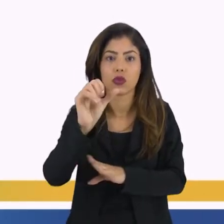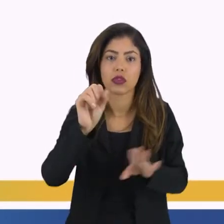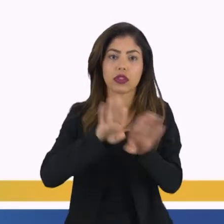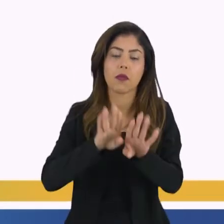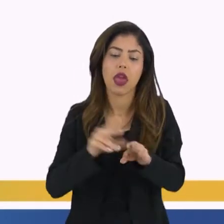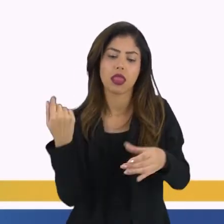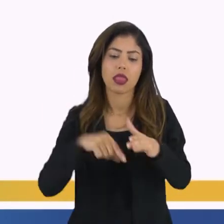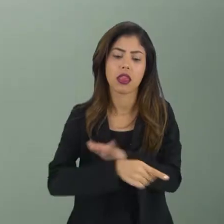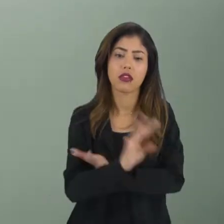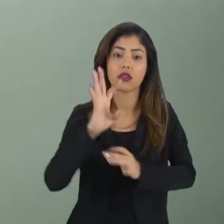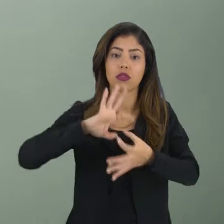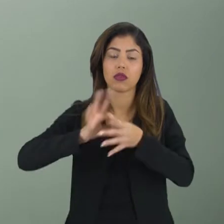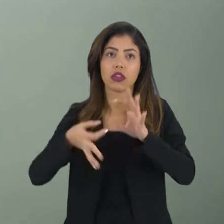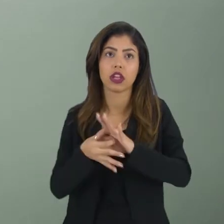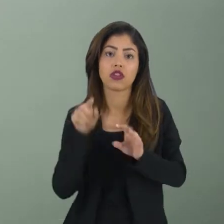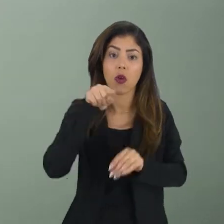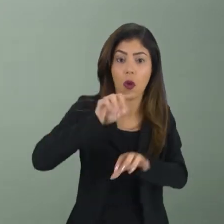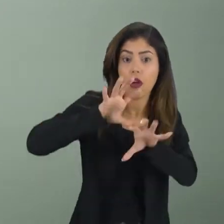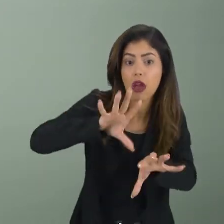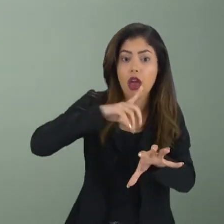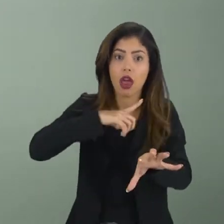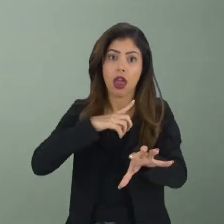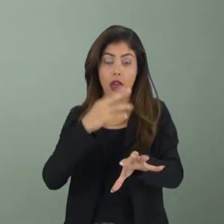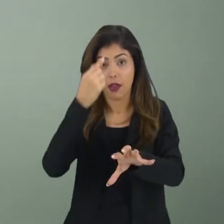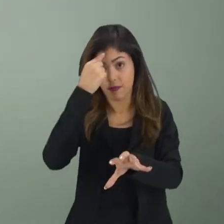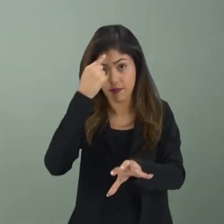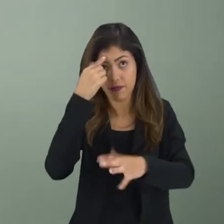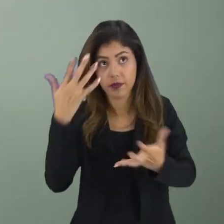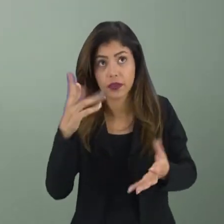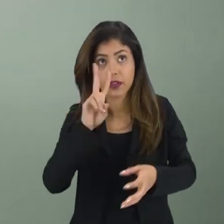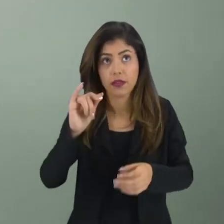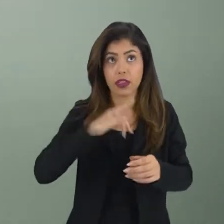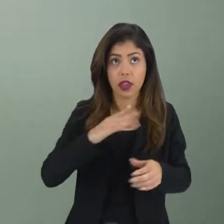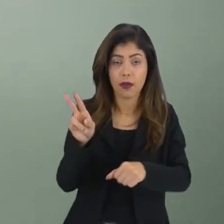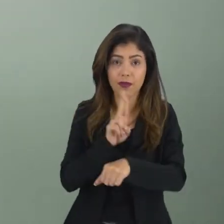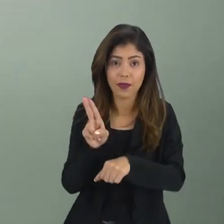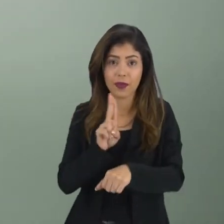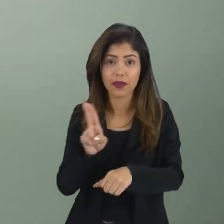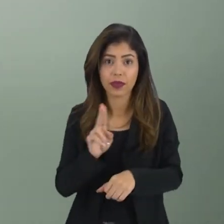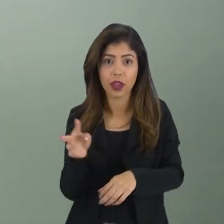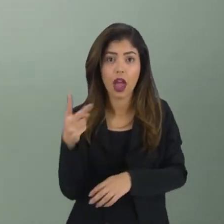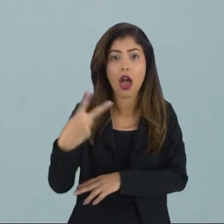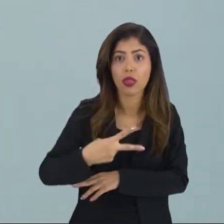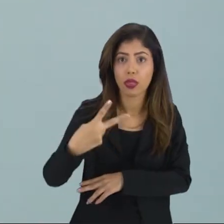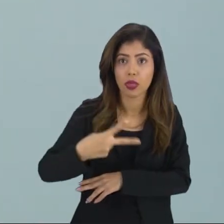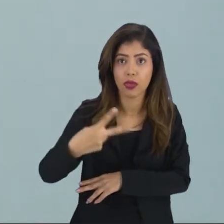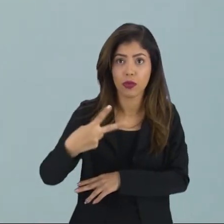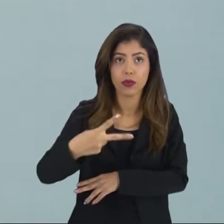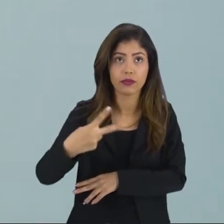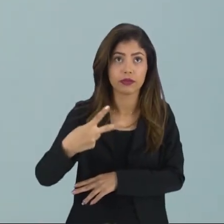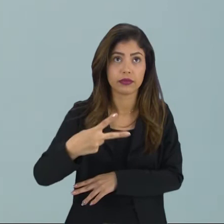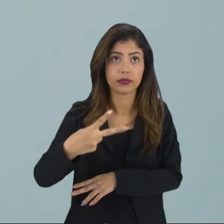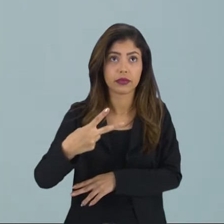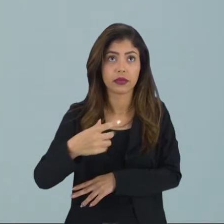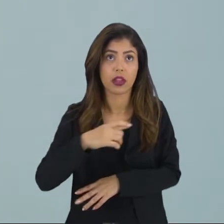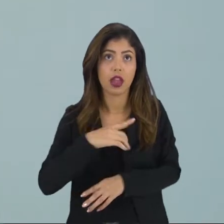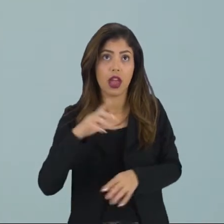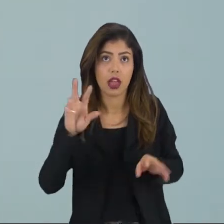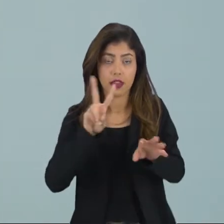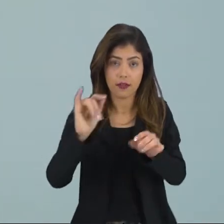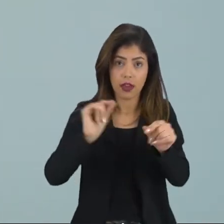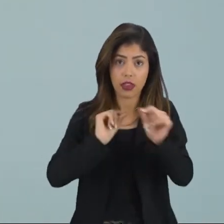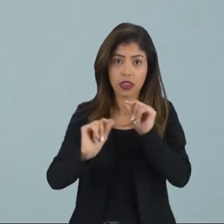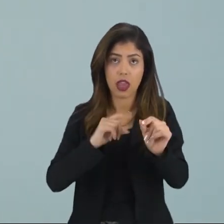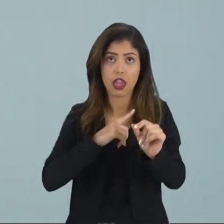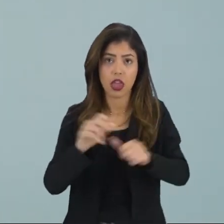desse contexto, ou nesse contexto, na sua completude, nós vamos chamar a atenção aqui para dois acontecimentos extremamente relevantes que